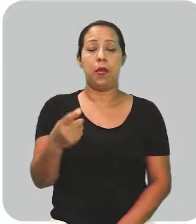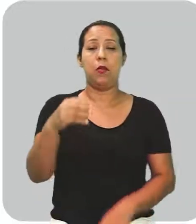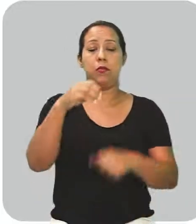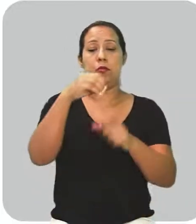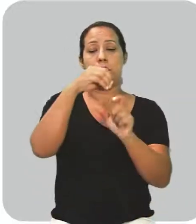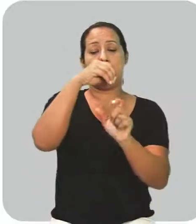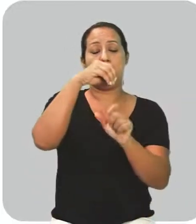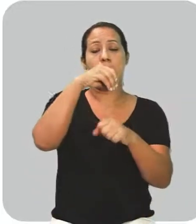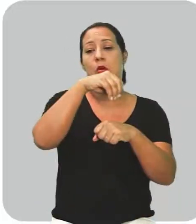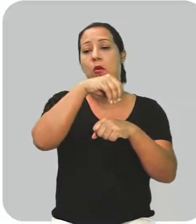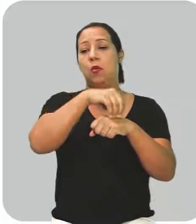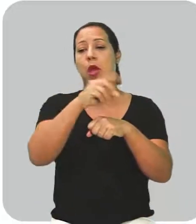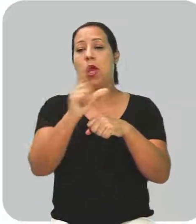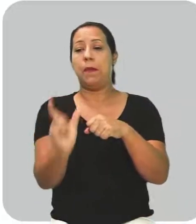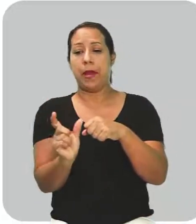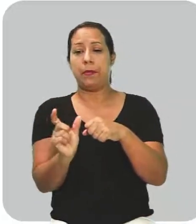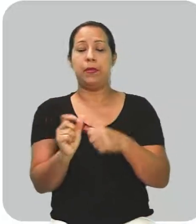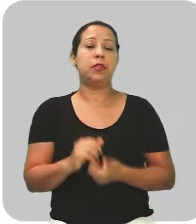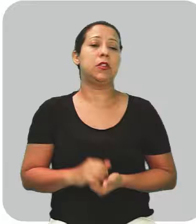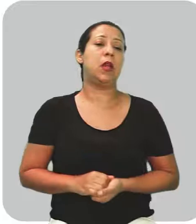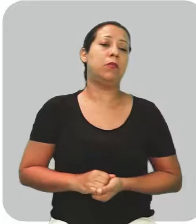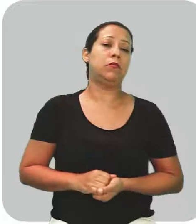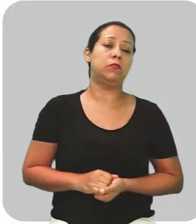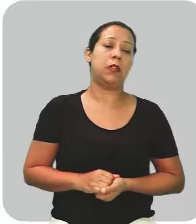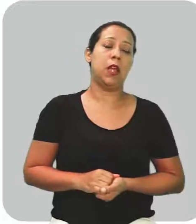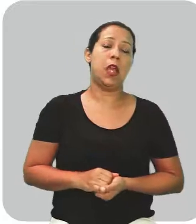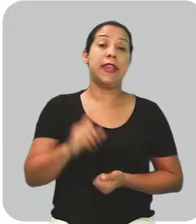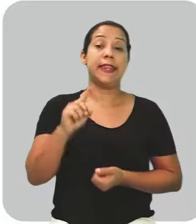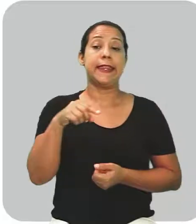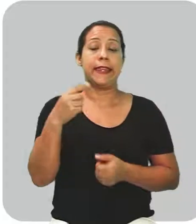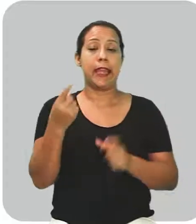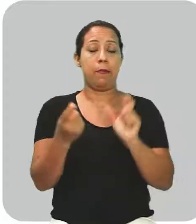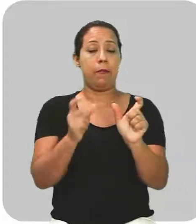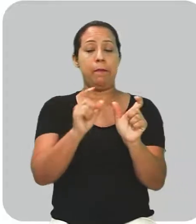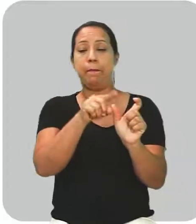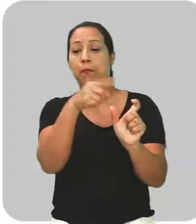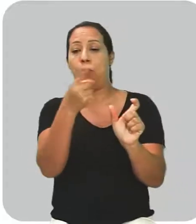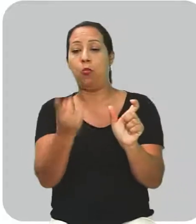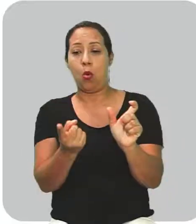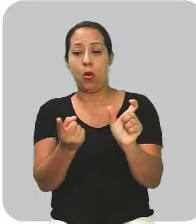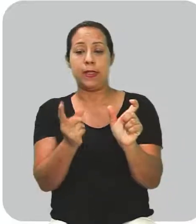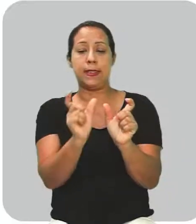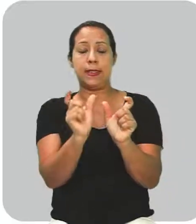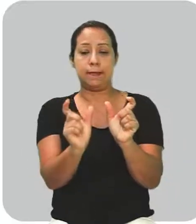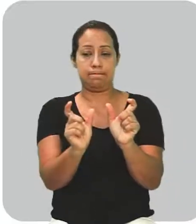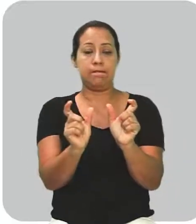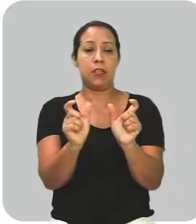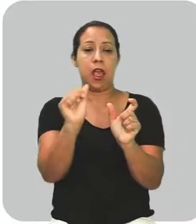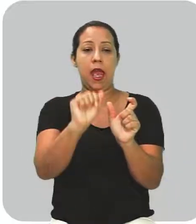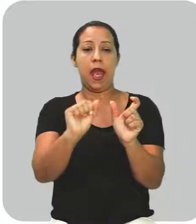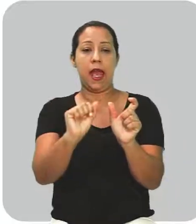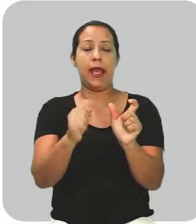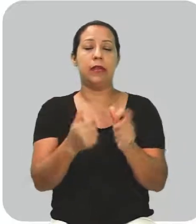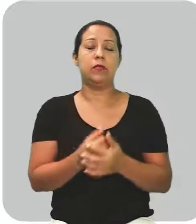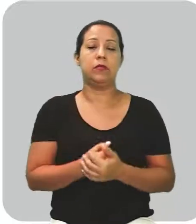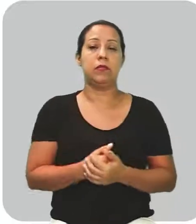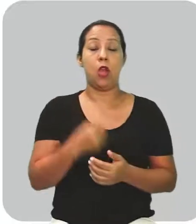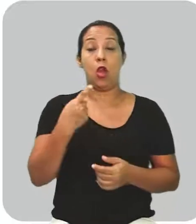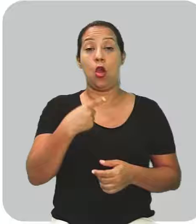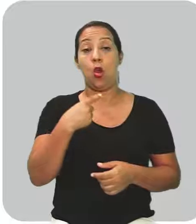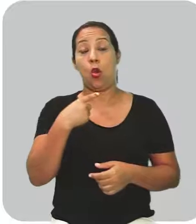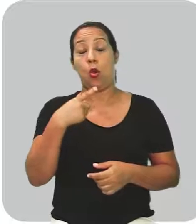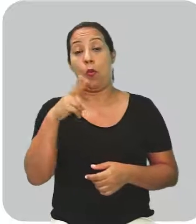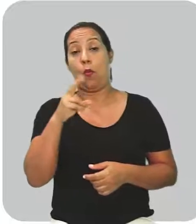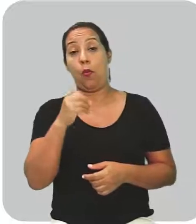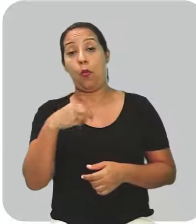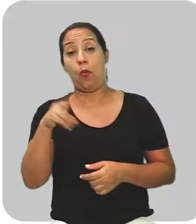preposições, né? Ou após preposição. Exemplo 1. Vou para a casa de Maria.